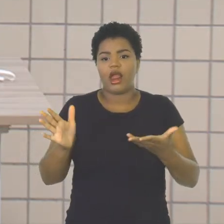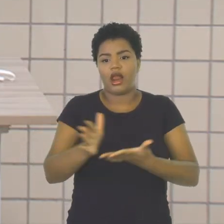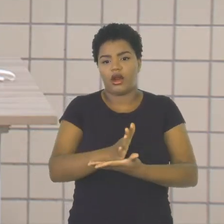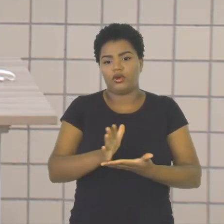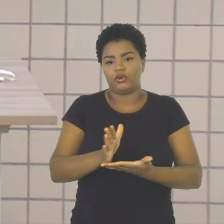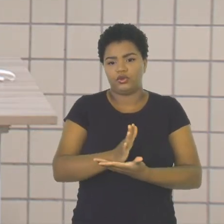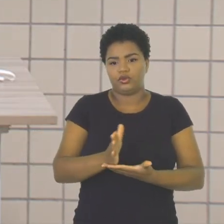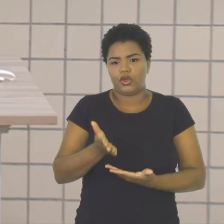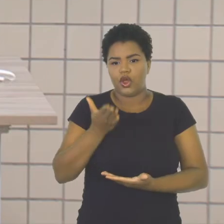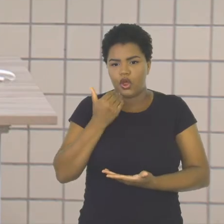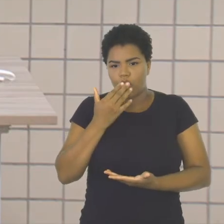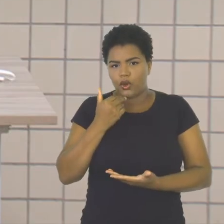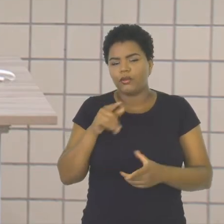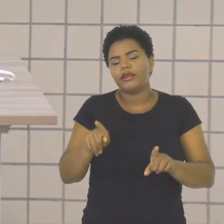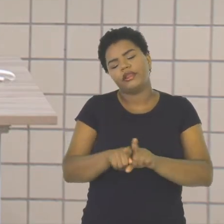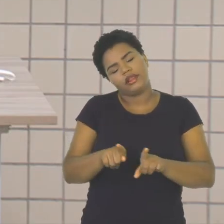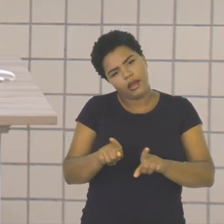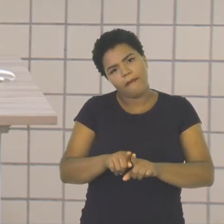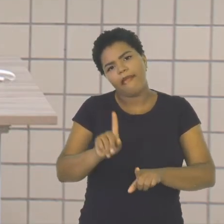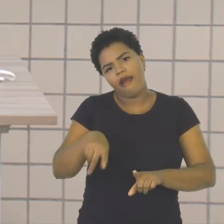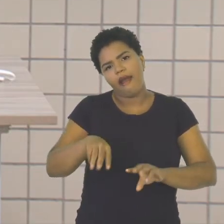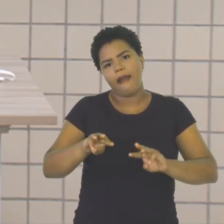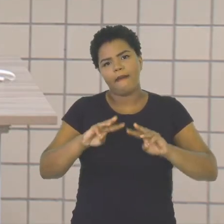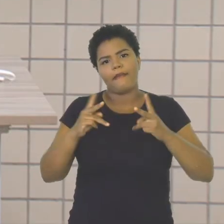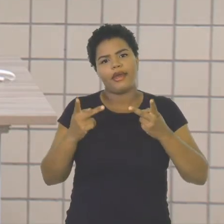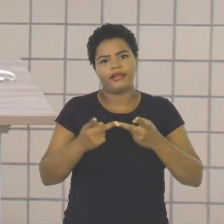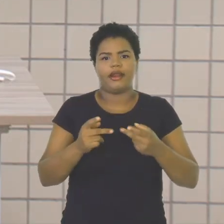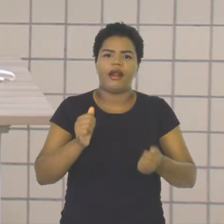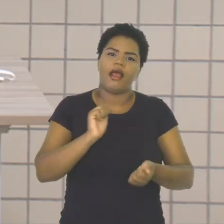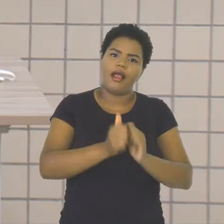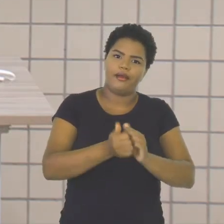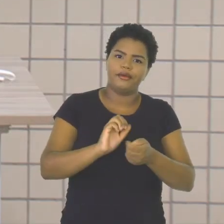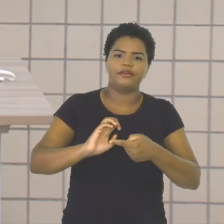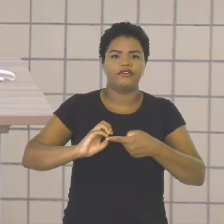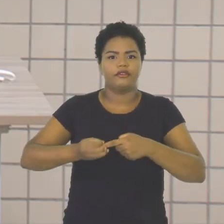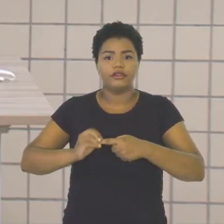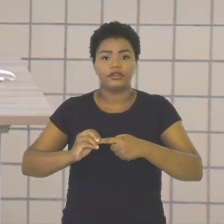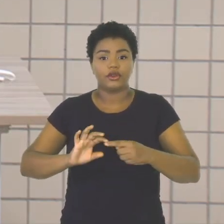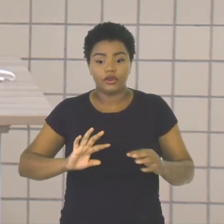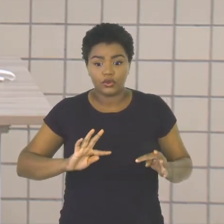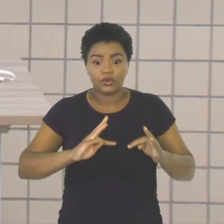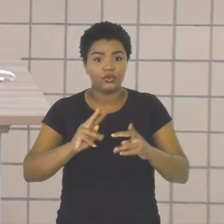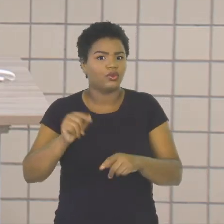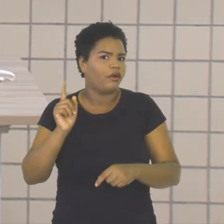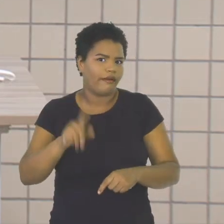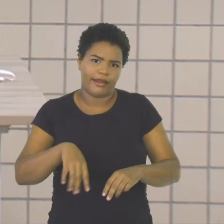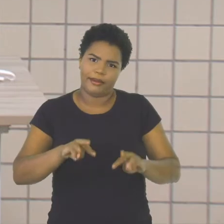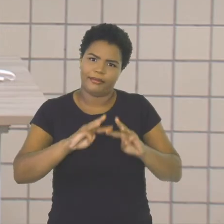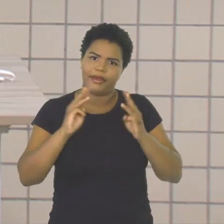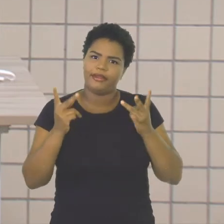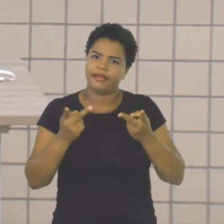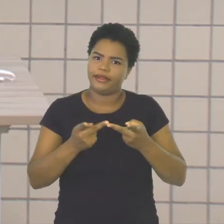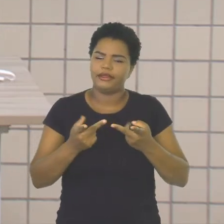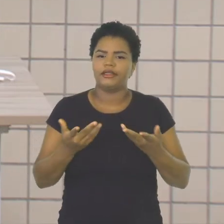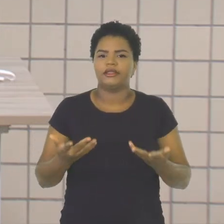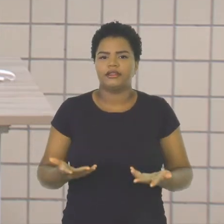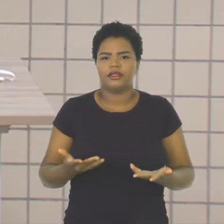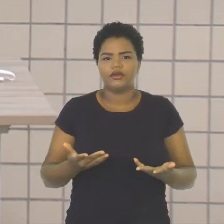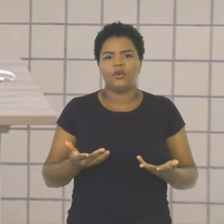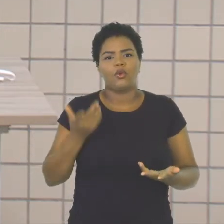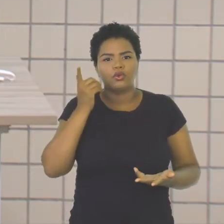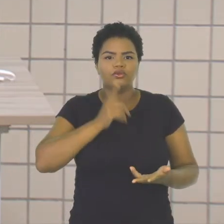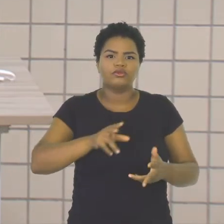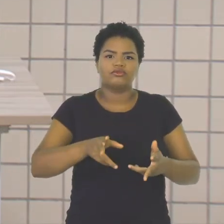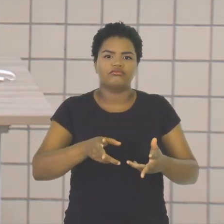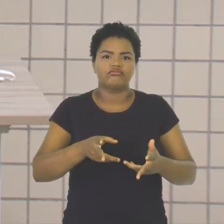a comida também é matéria, né? A gente não tem lá o arroz e feijão, todos esses componentes são matéria. Então, a gente consegue diferenciar também pelo